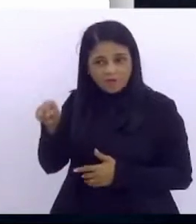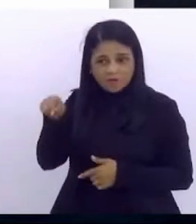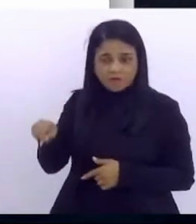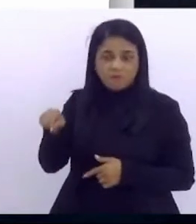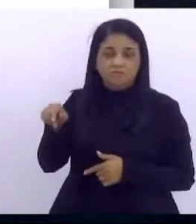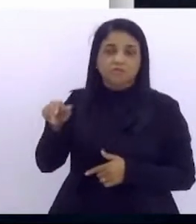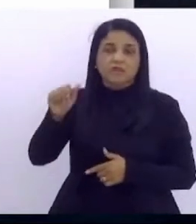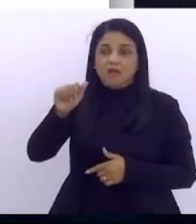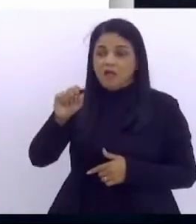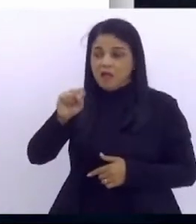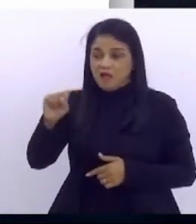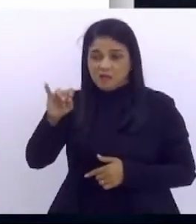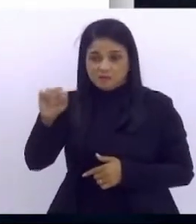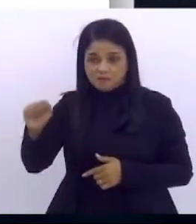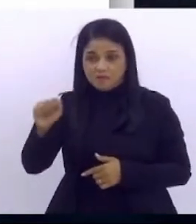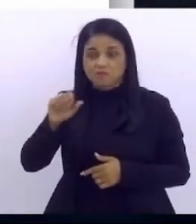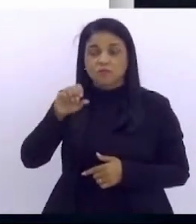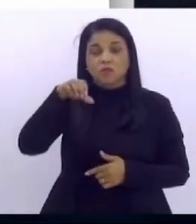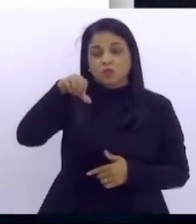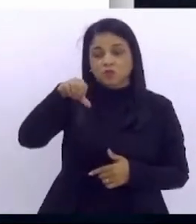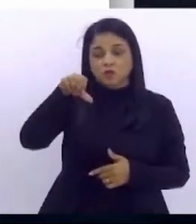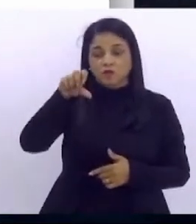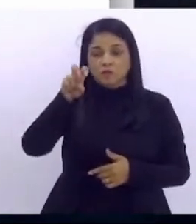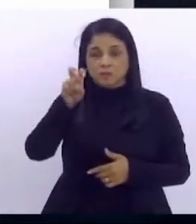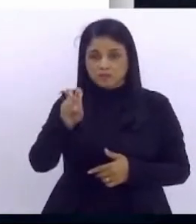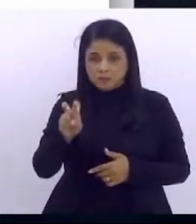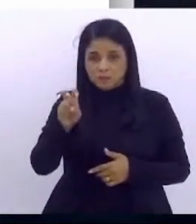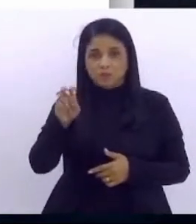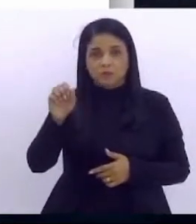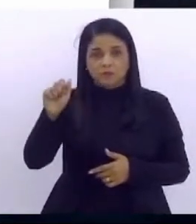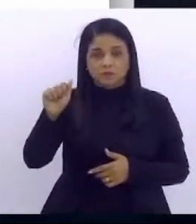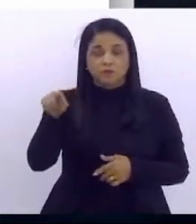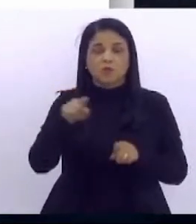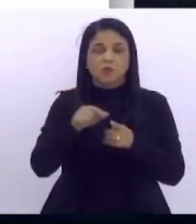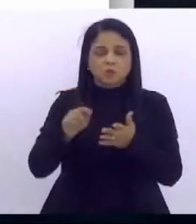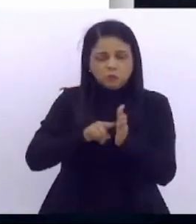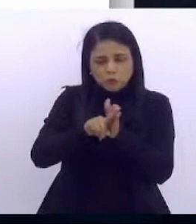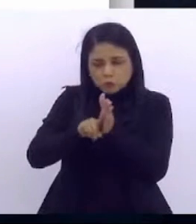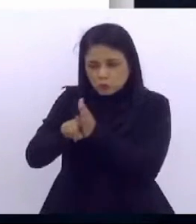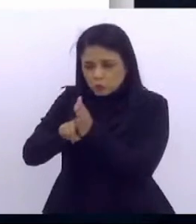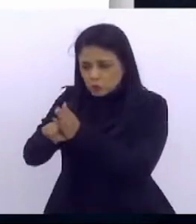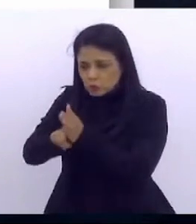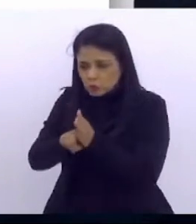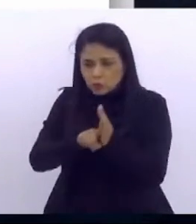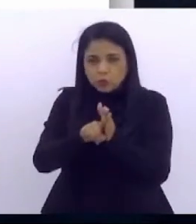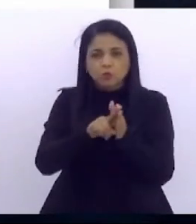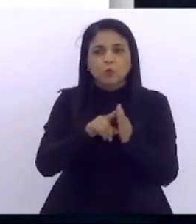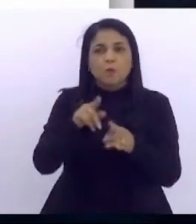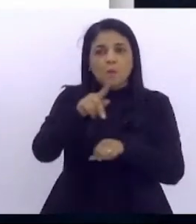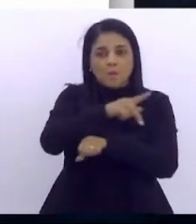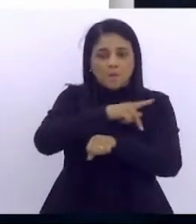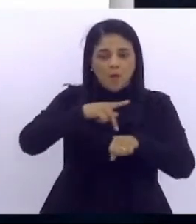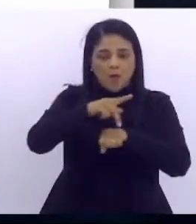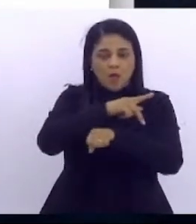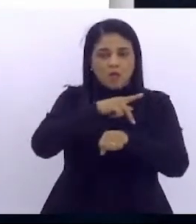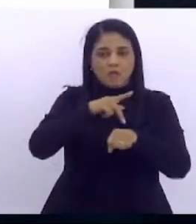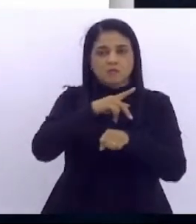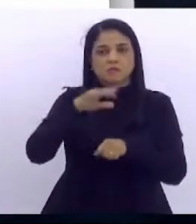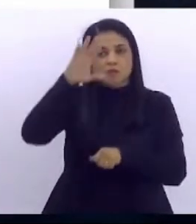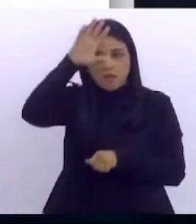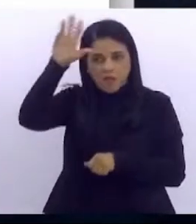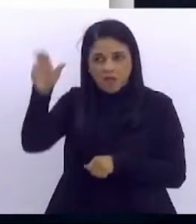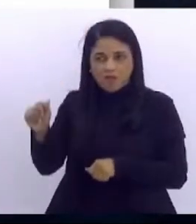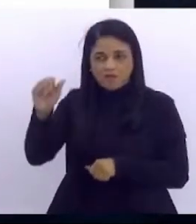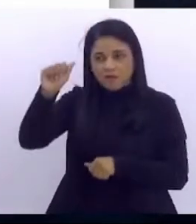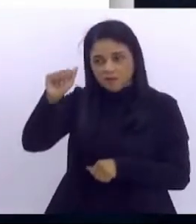99% de certeza, porque são muitos países que a gente não conhece, né? Mas eu levantei dezenas de estudos Todos os países grandes da Ásia, da África,